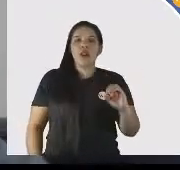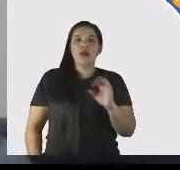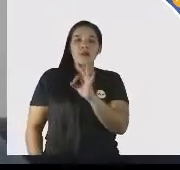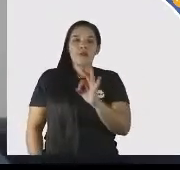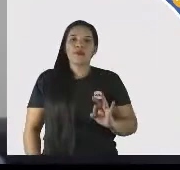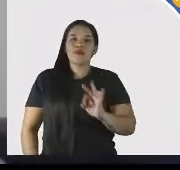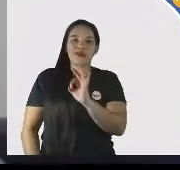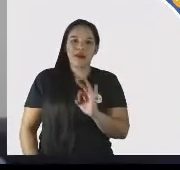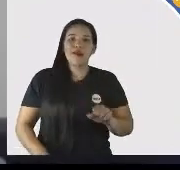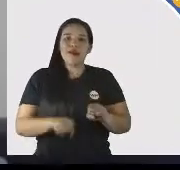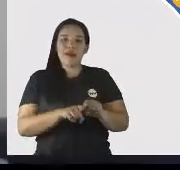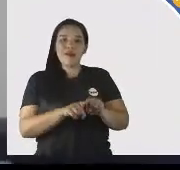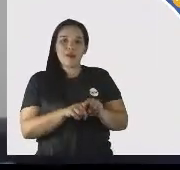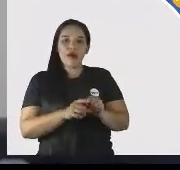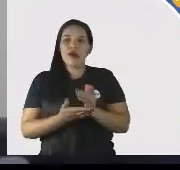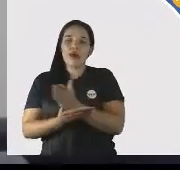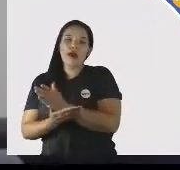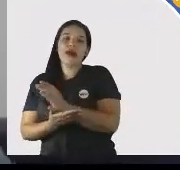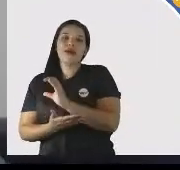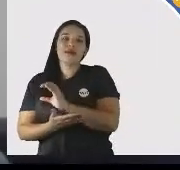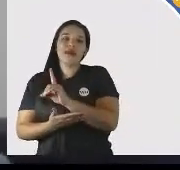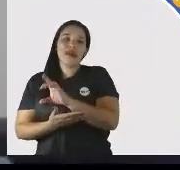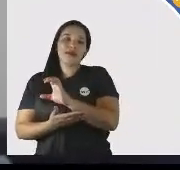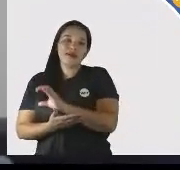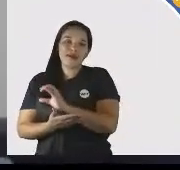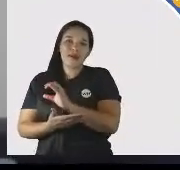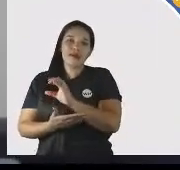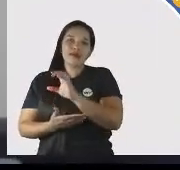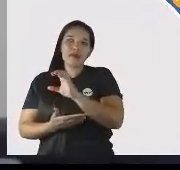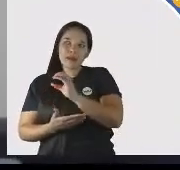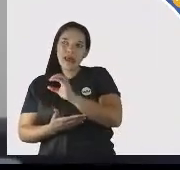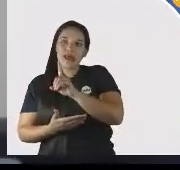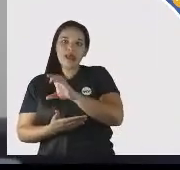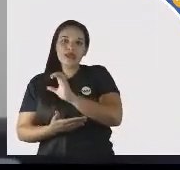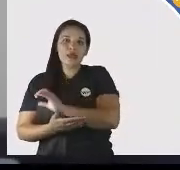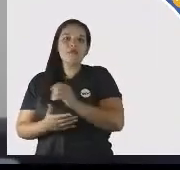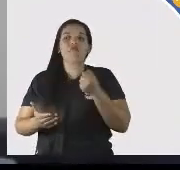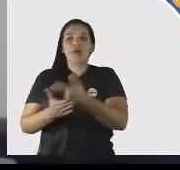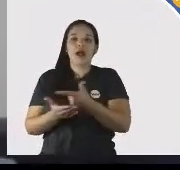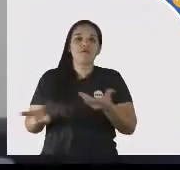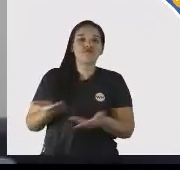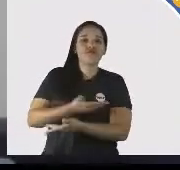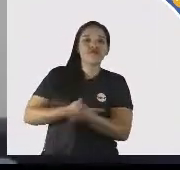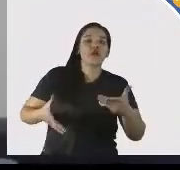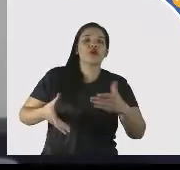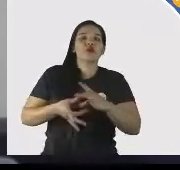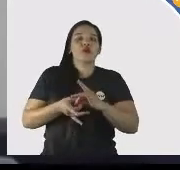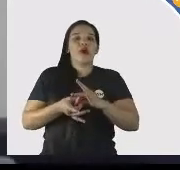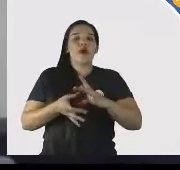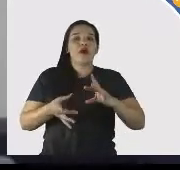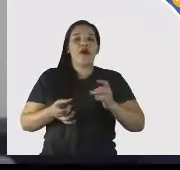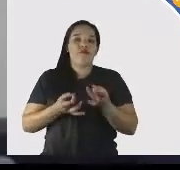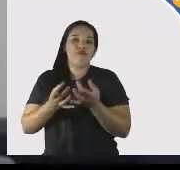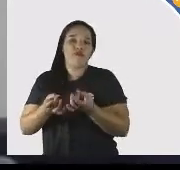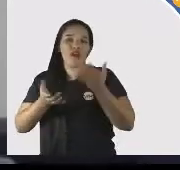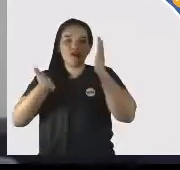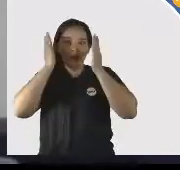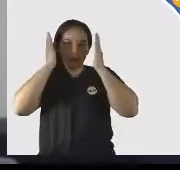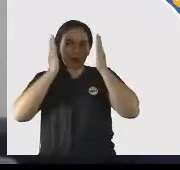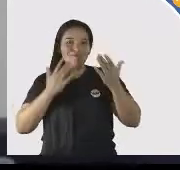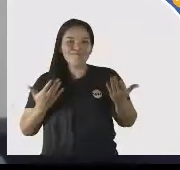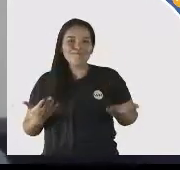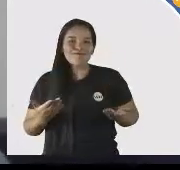E o restante através do CDC essa cura vem diminuindo se nós puxar nos últimos dois anos você desse representava mais de oitenta por cento